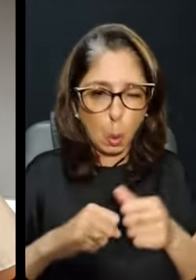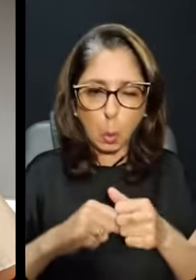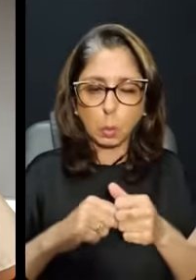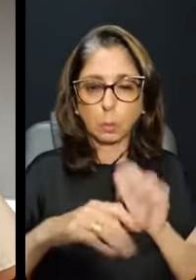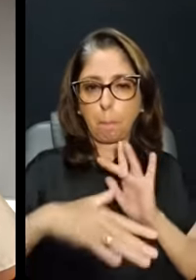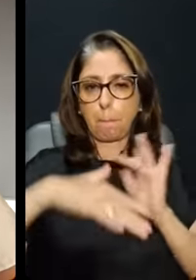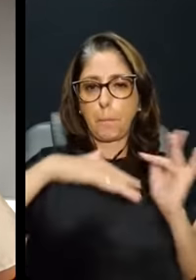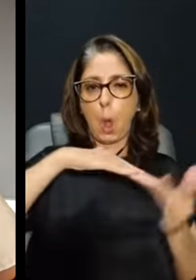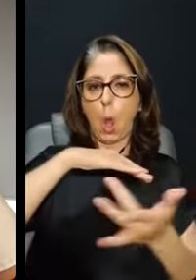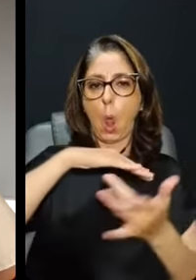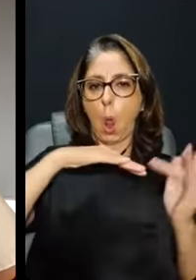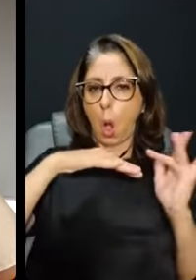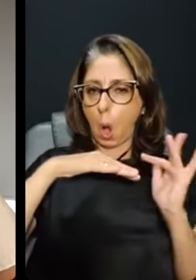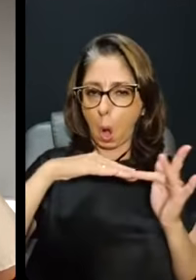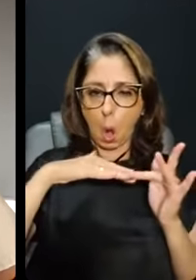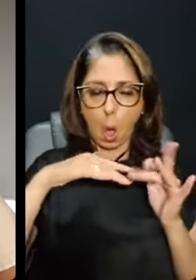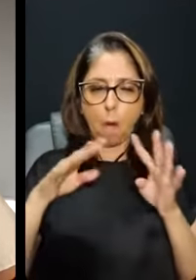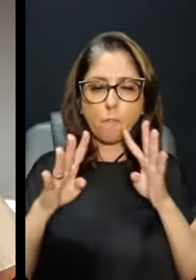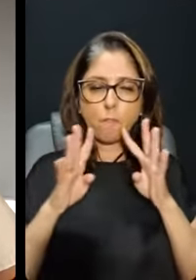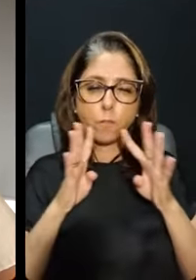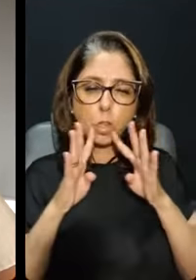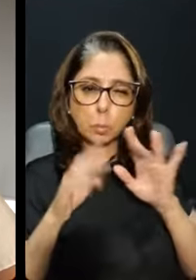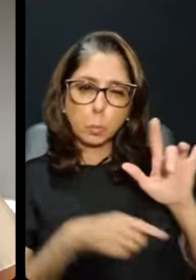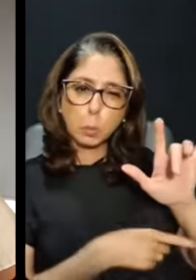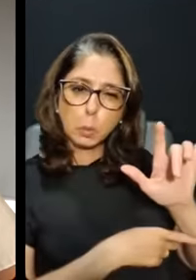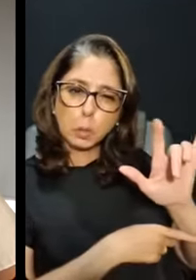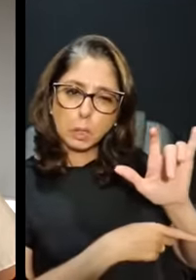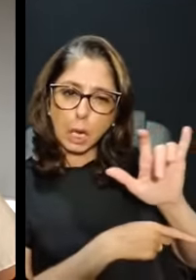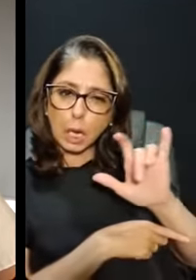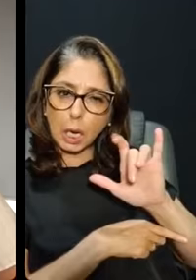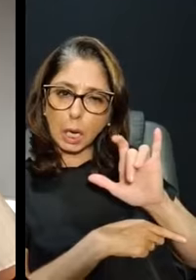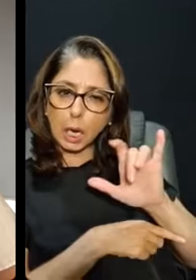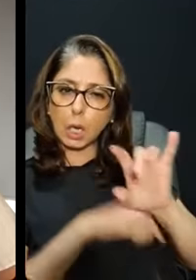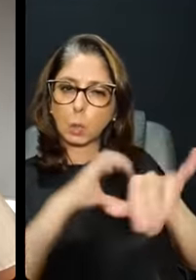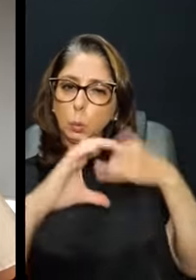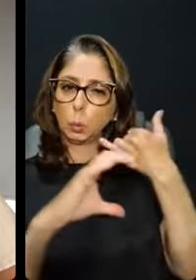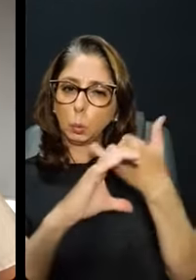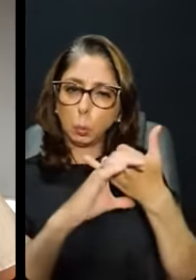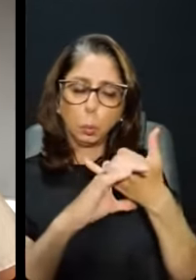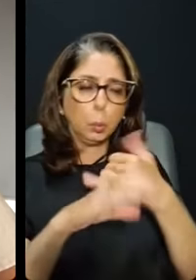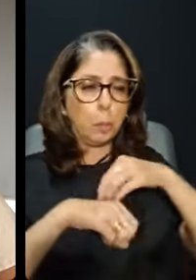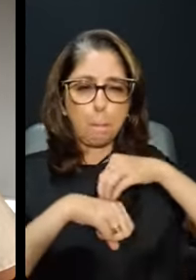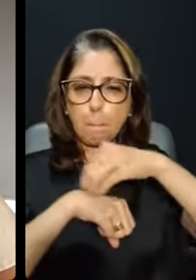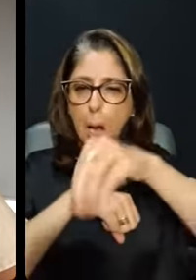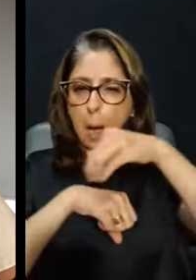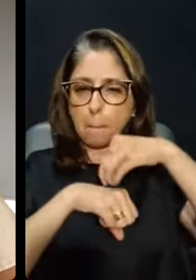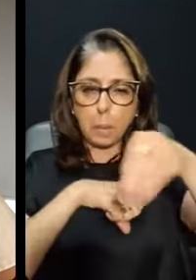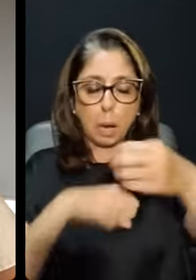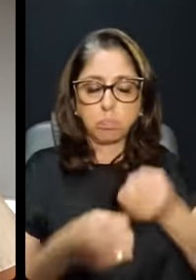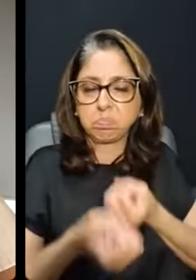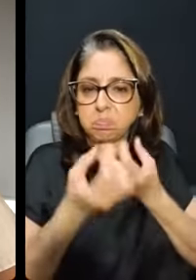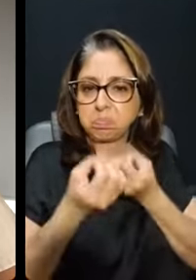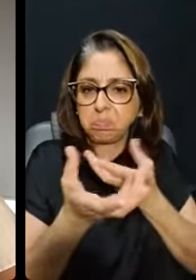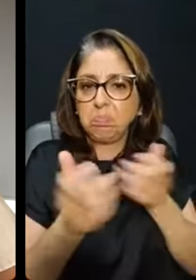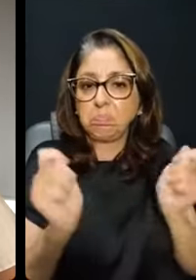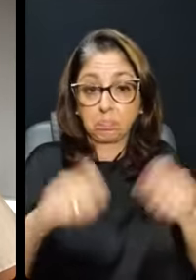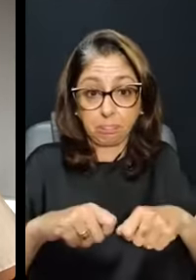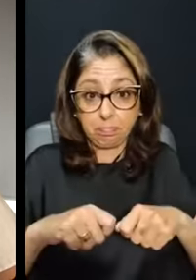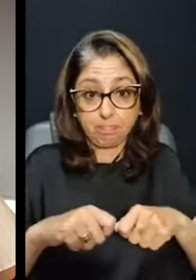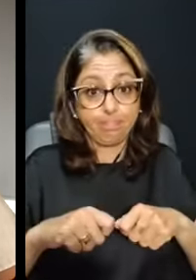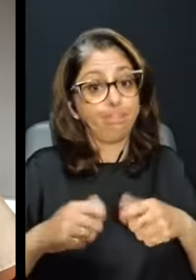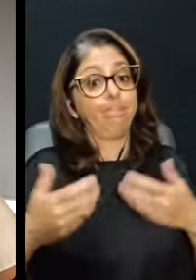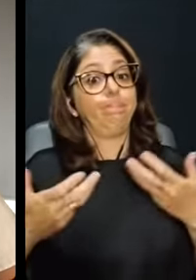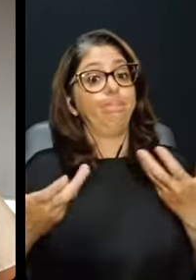o mundo, estou tendo a oportunidade de passar uma informação. a gente percebe o quanto também tem